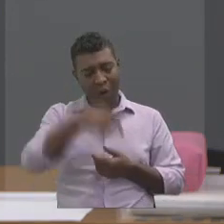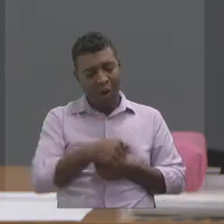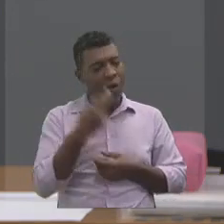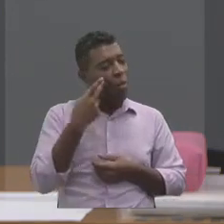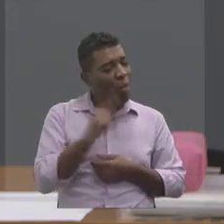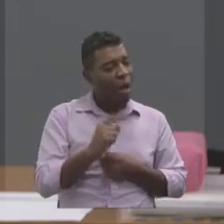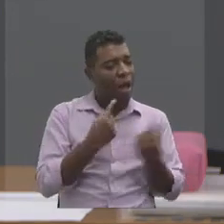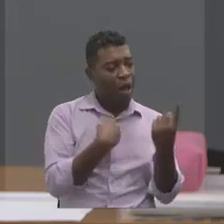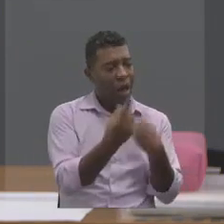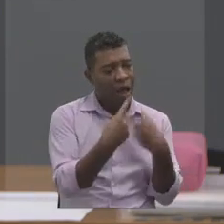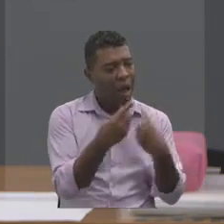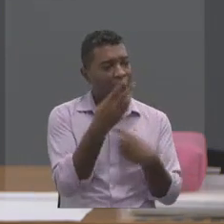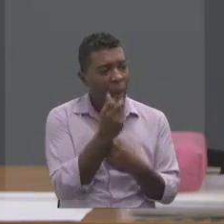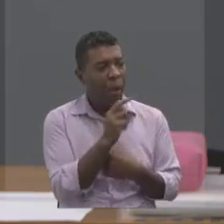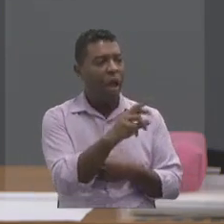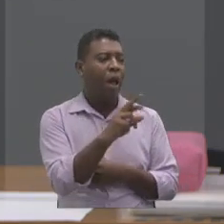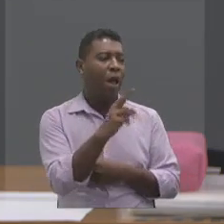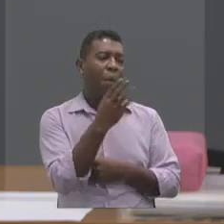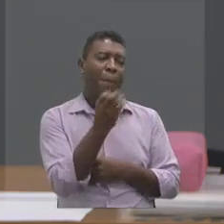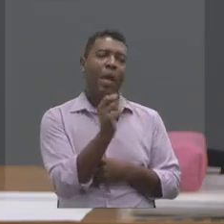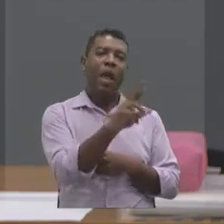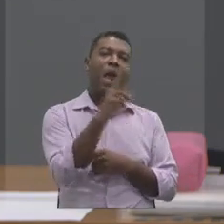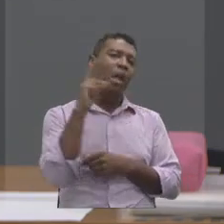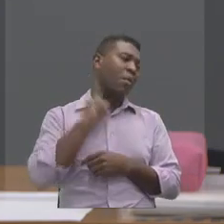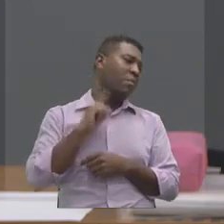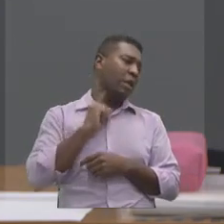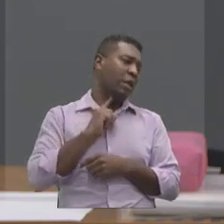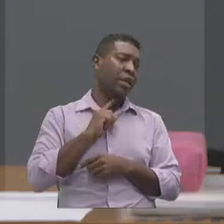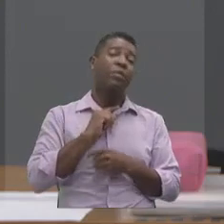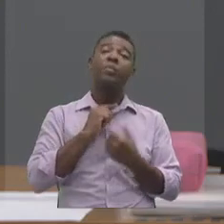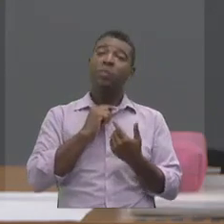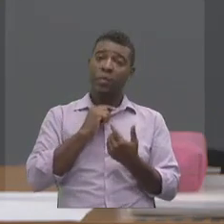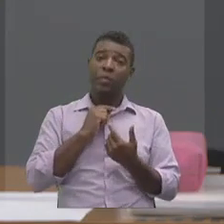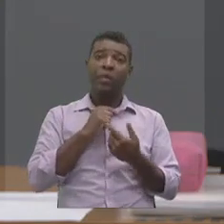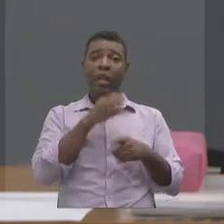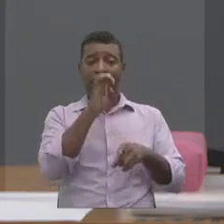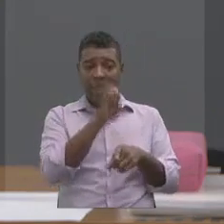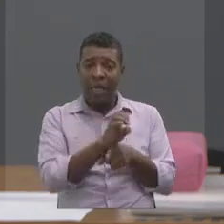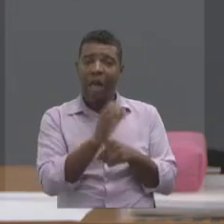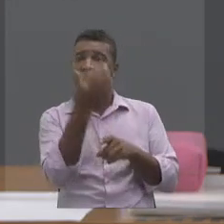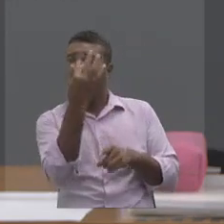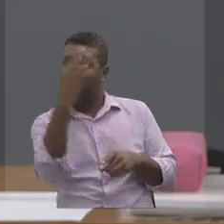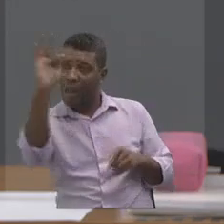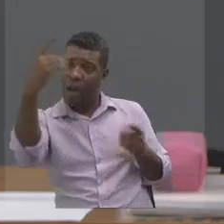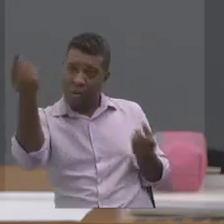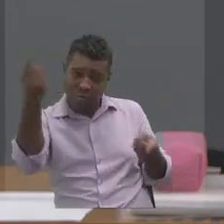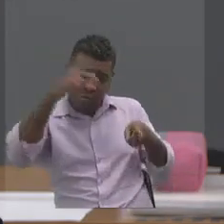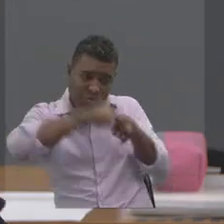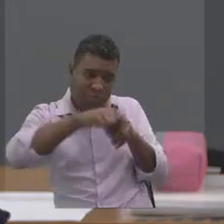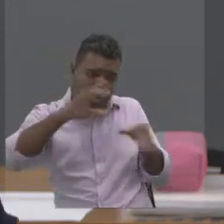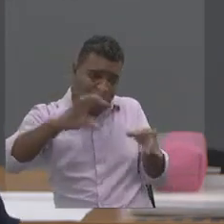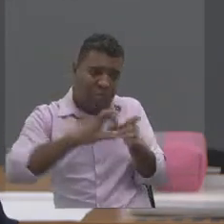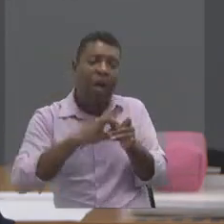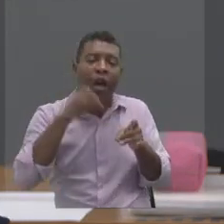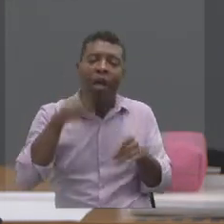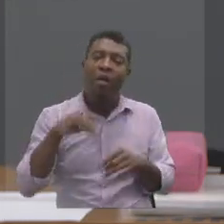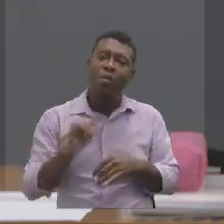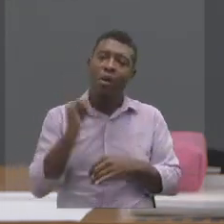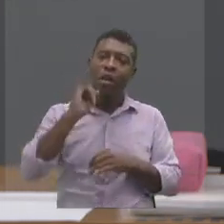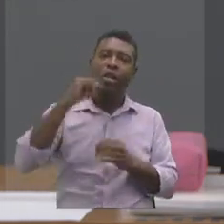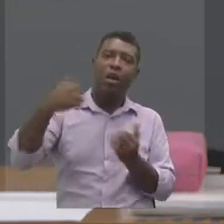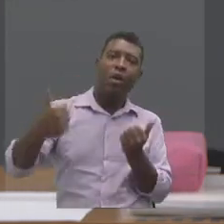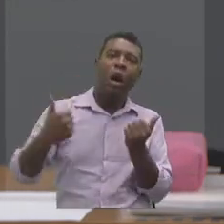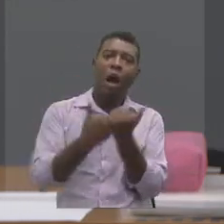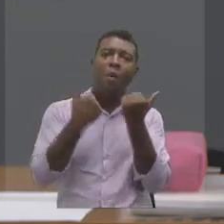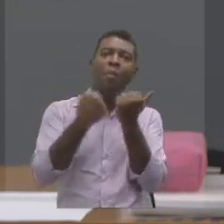de entender que essa parceria né e Amp Federal Estados Unidos é o que a gente avançar com infraestrutura então é o apoio e a parceria